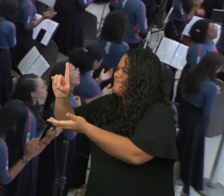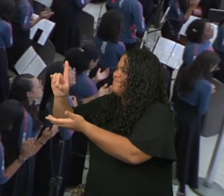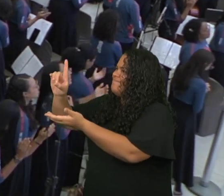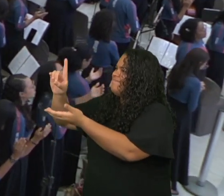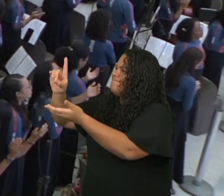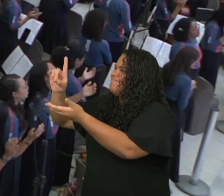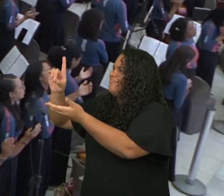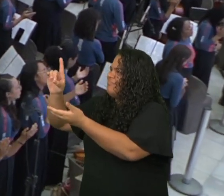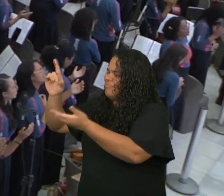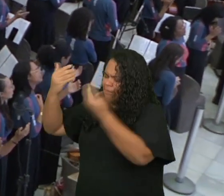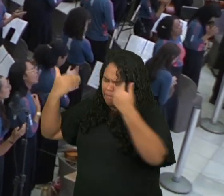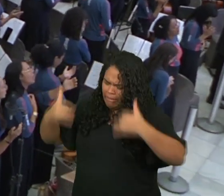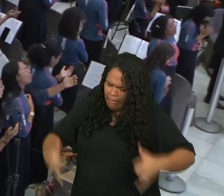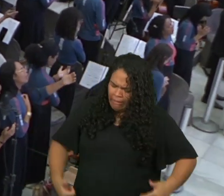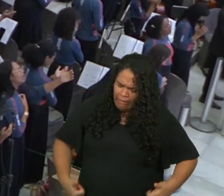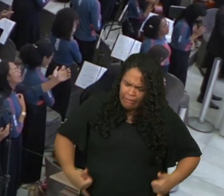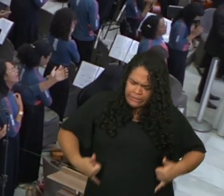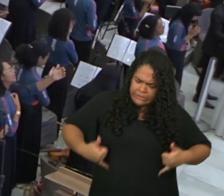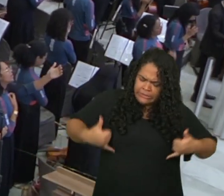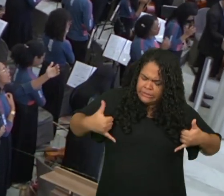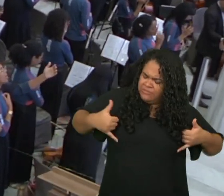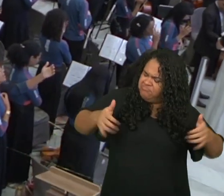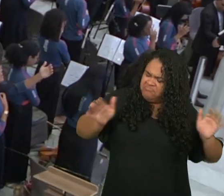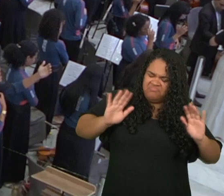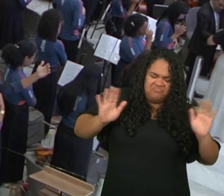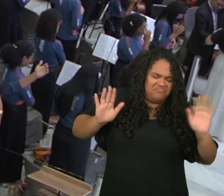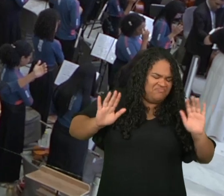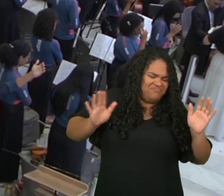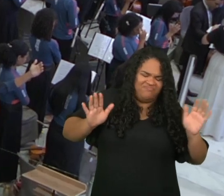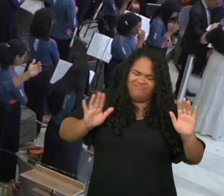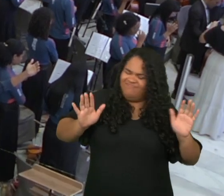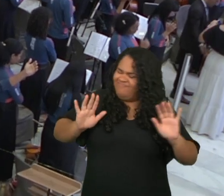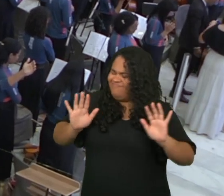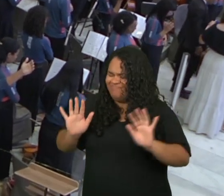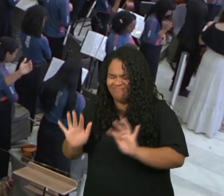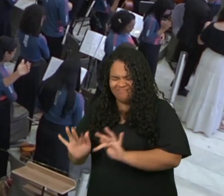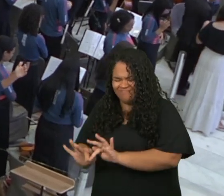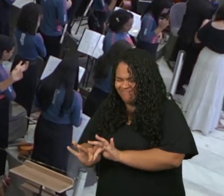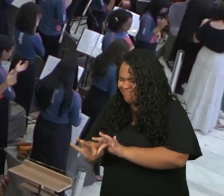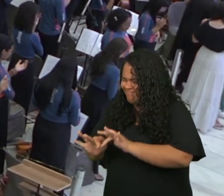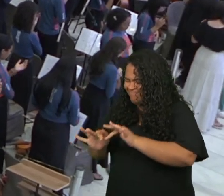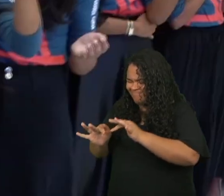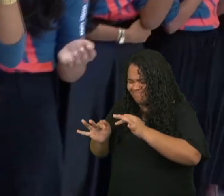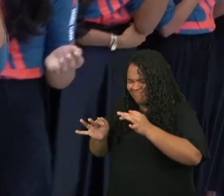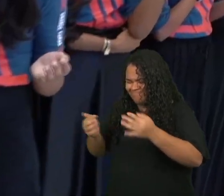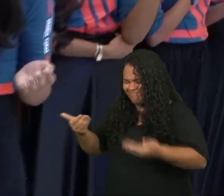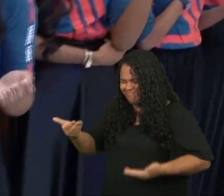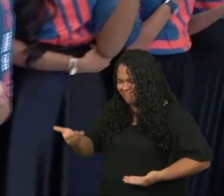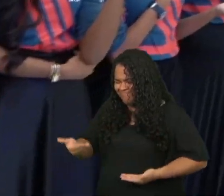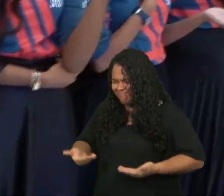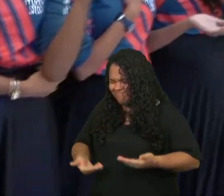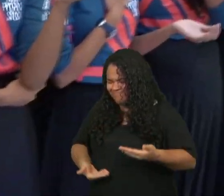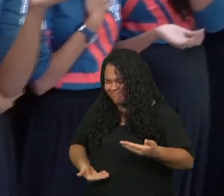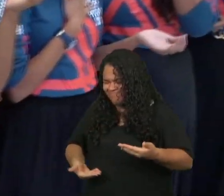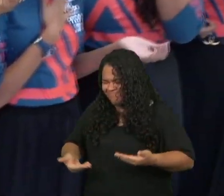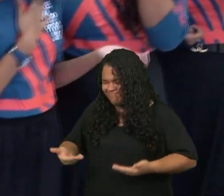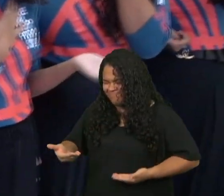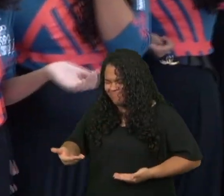Orgulho vou trocar pela vida do